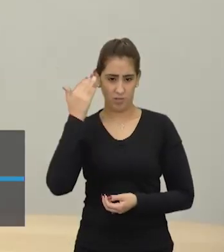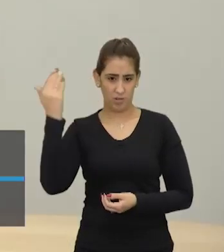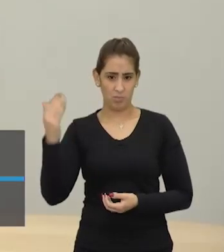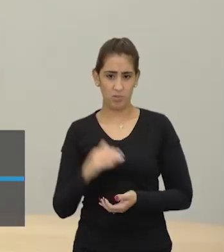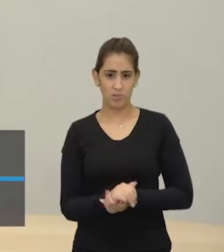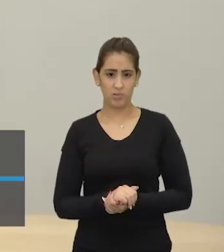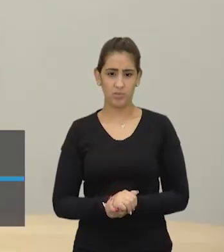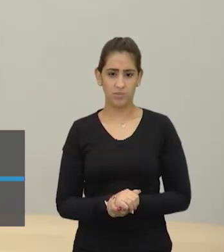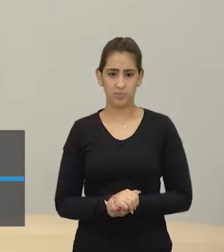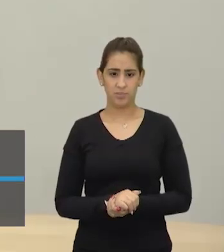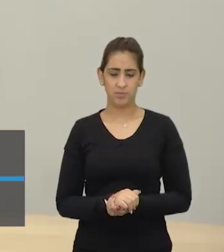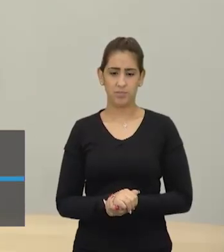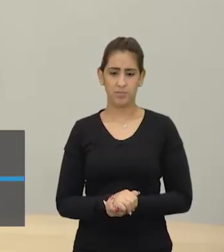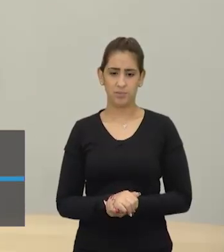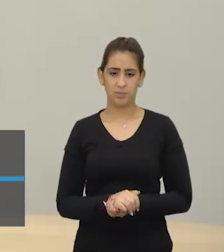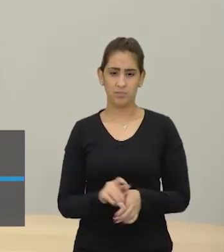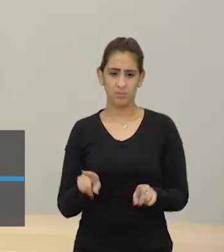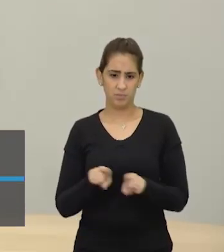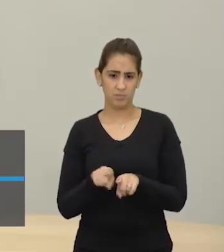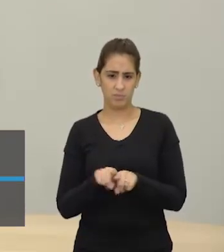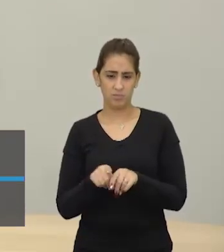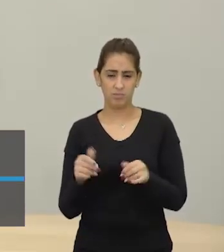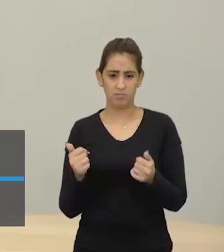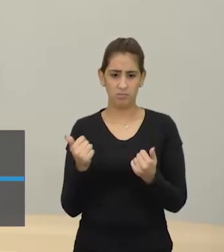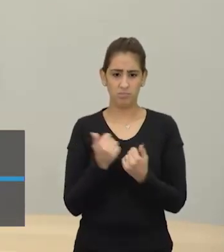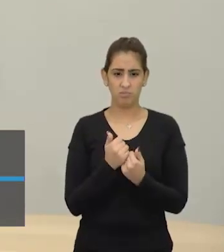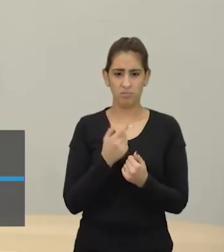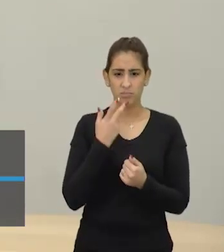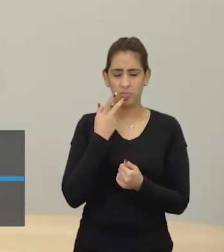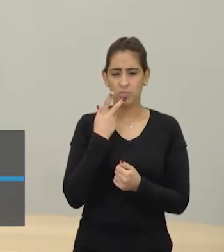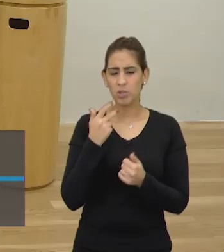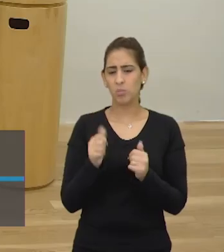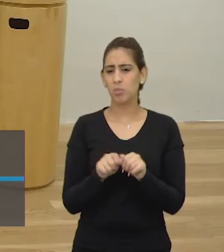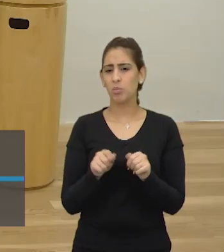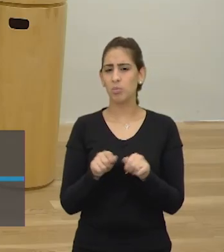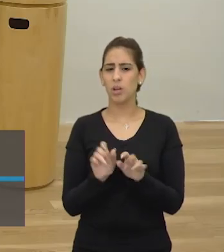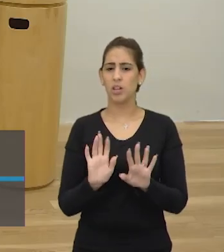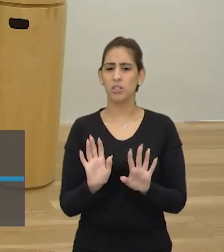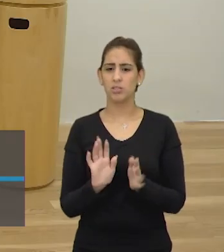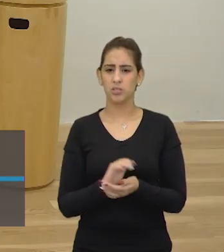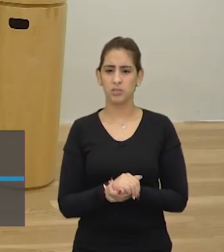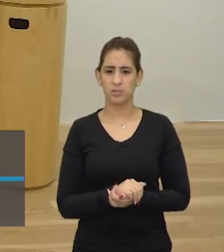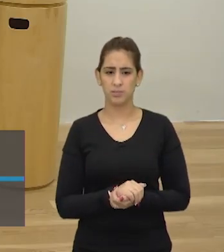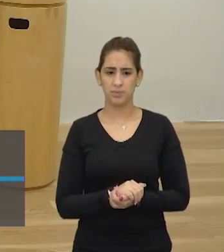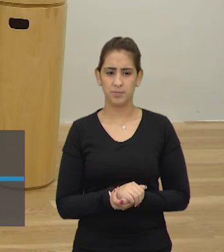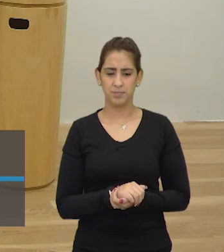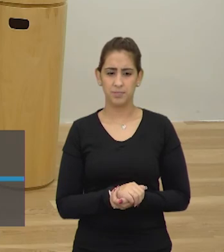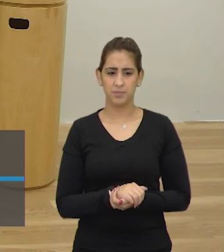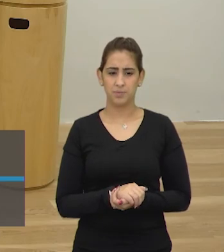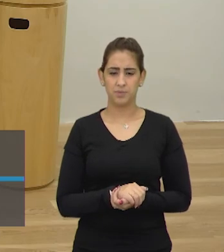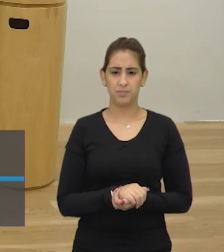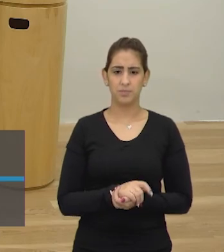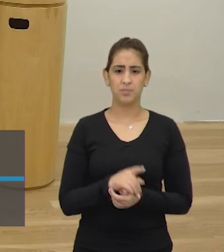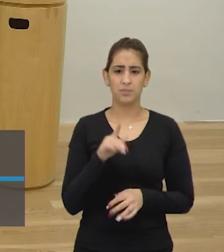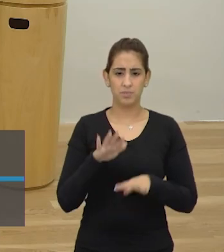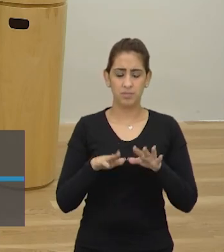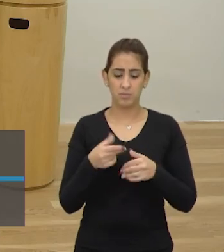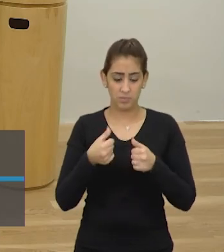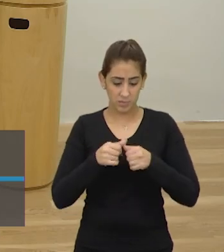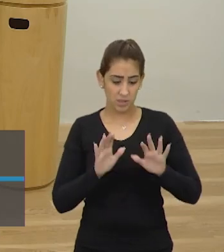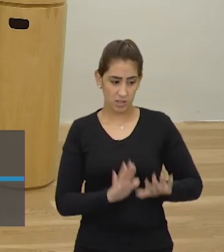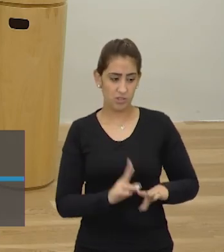Seria para refutar também o parnasianismo ou eu estou falando besteira aqui? Na verdade, ele escrevia na mesma época